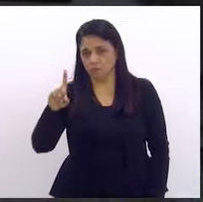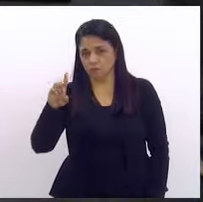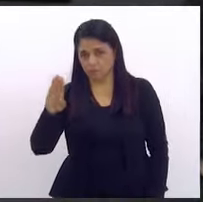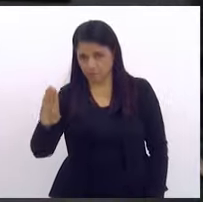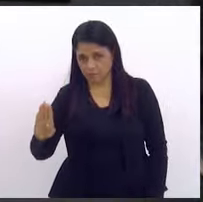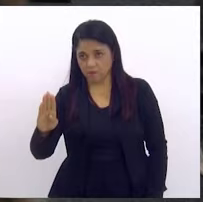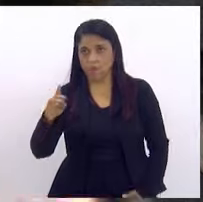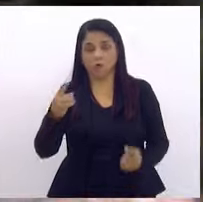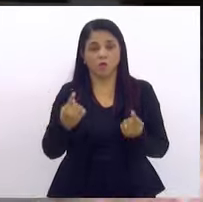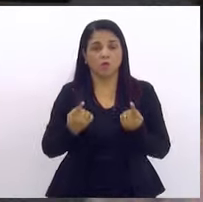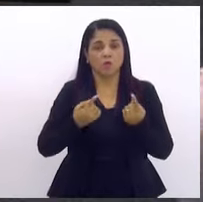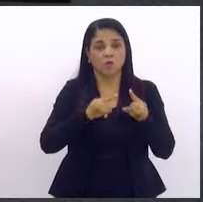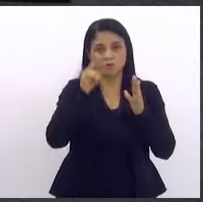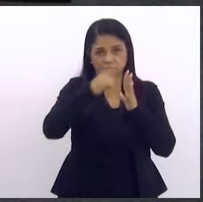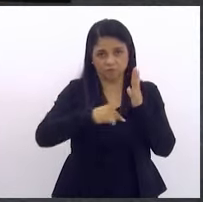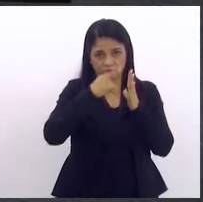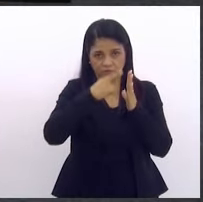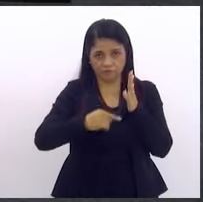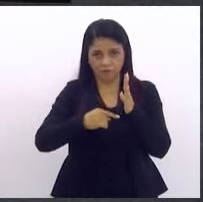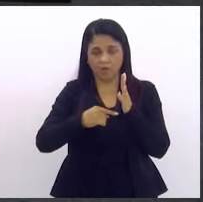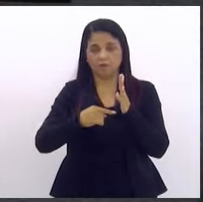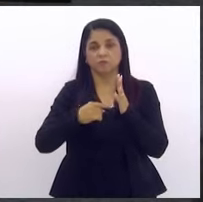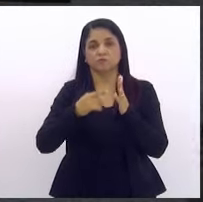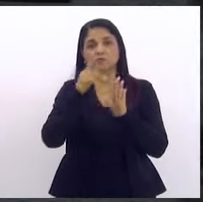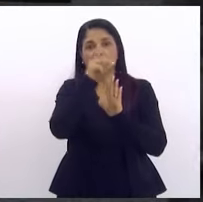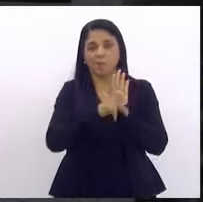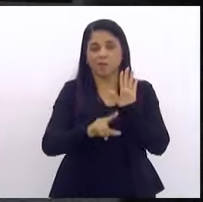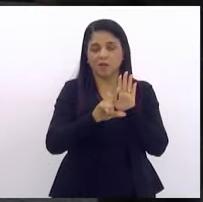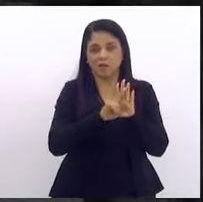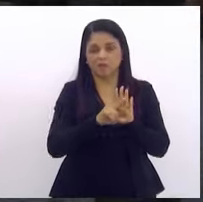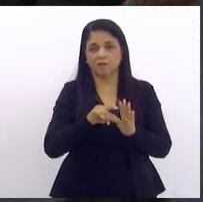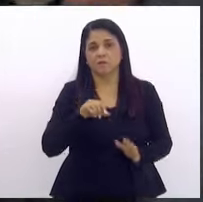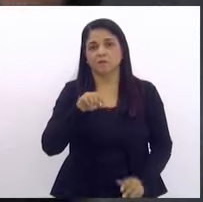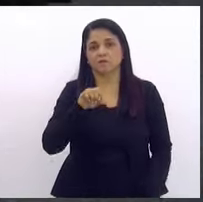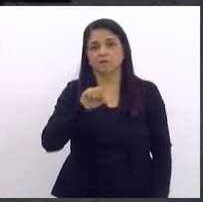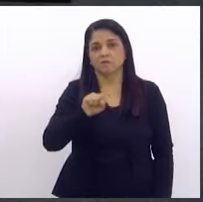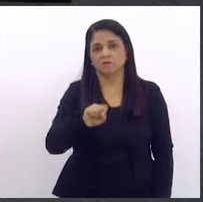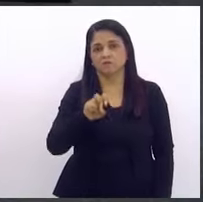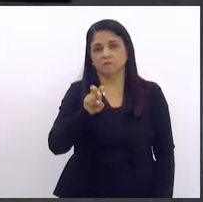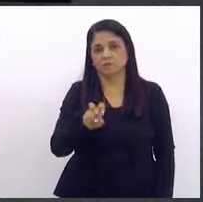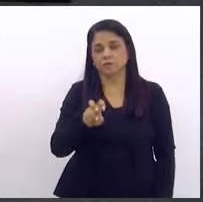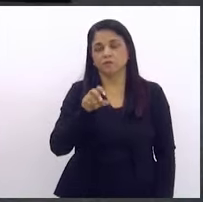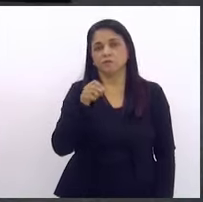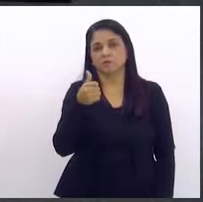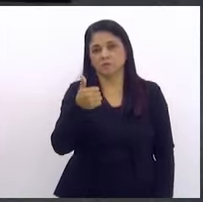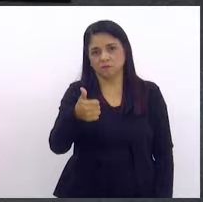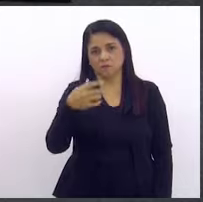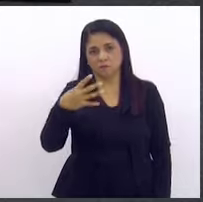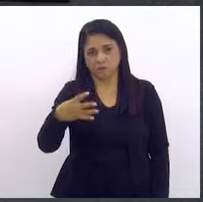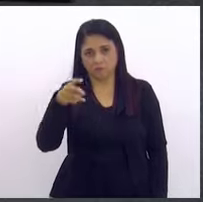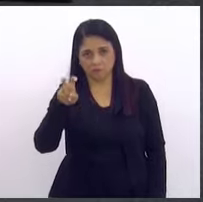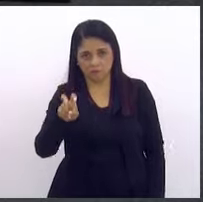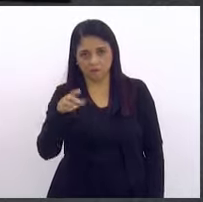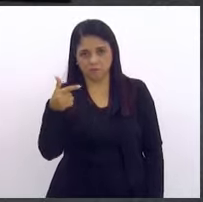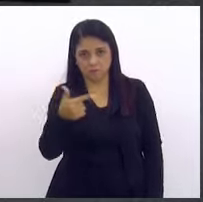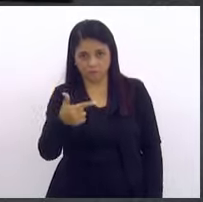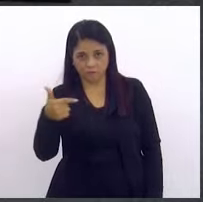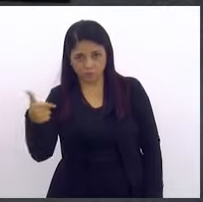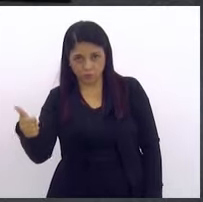Contrário à manutenção dos vetos relativos aos projetos de lei número 5.143, de 2021,